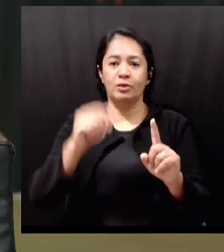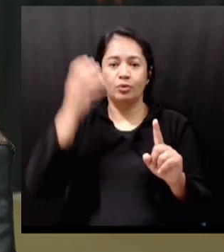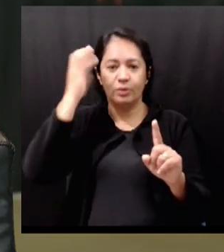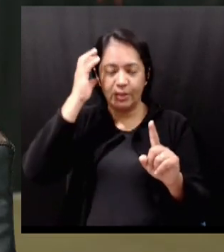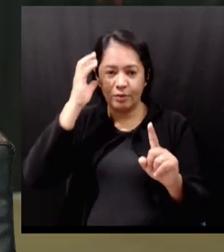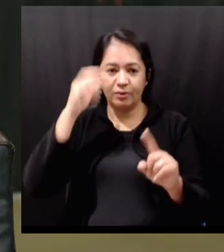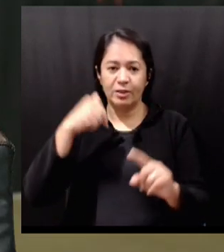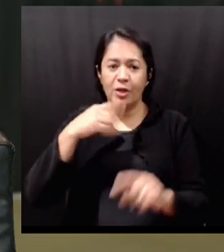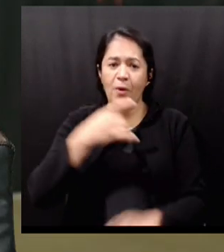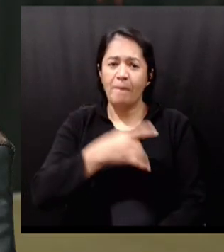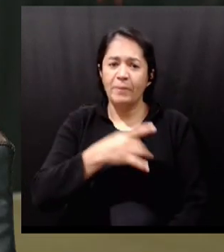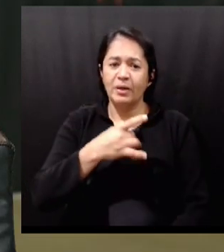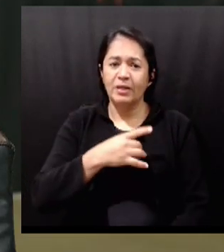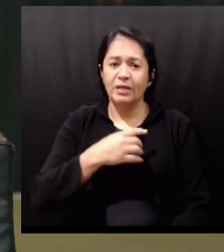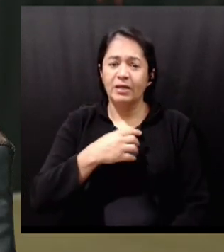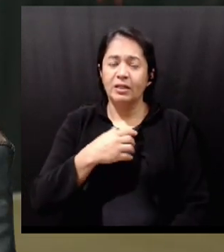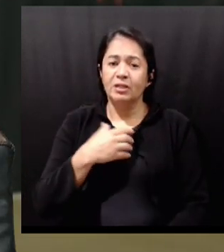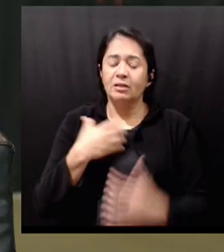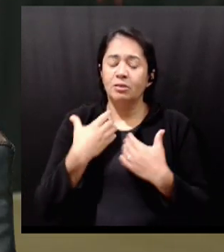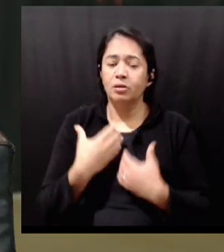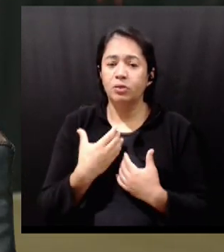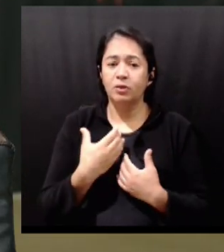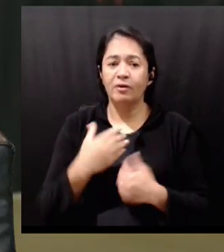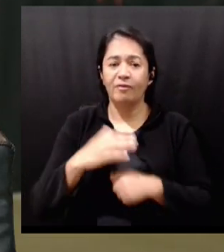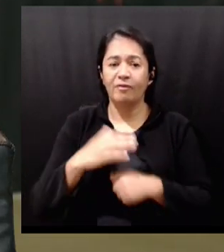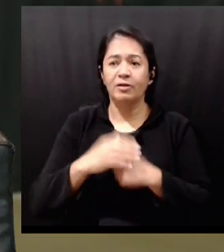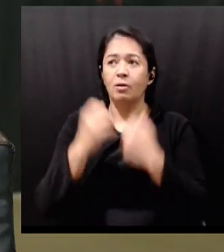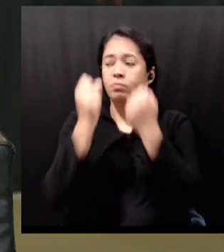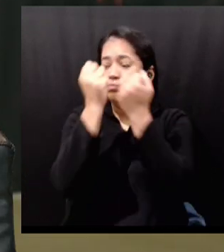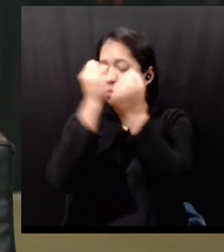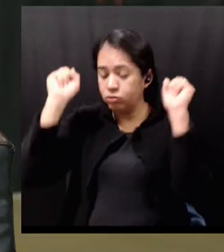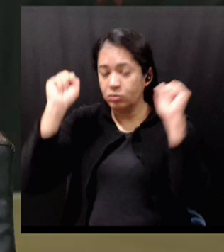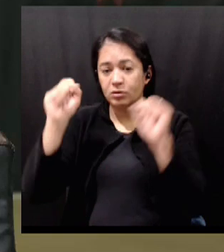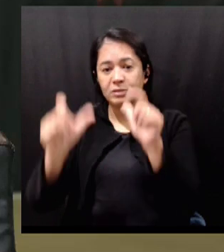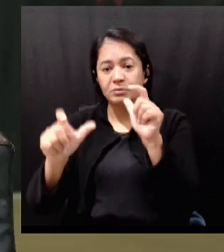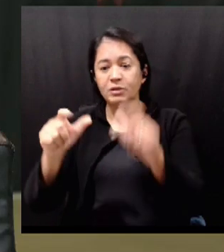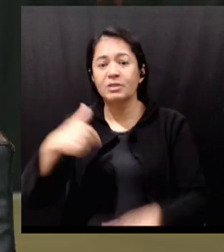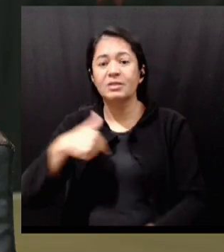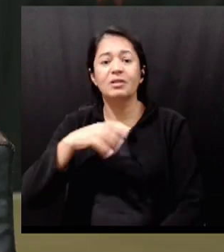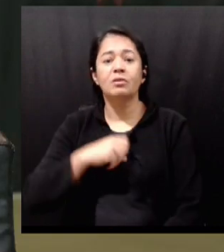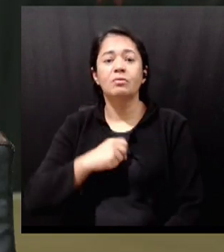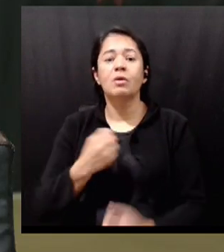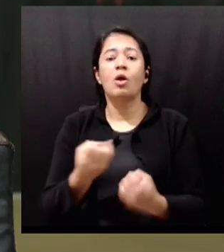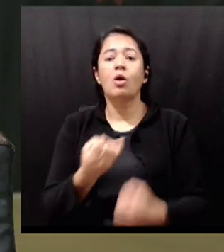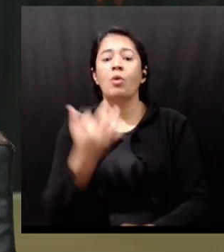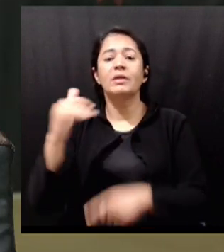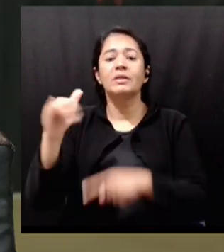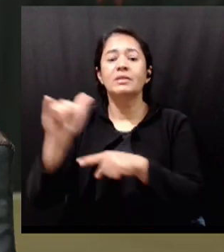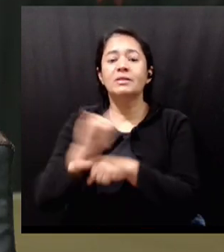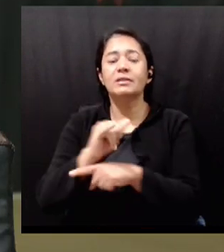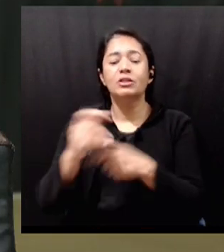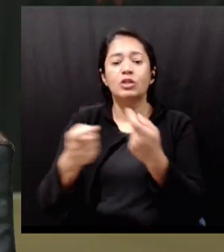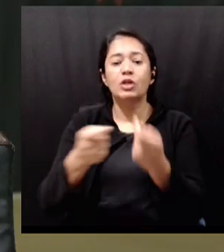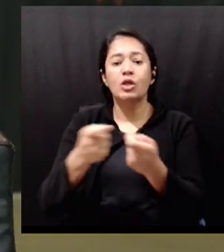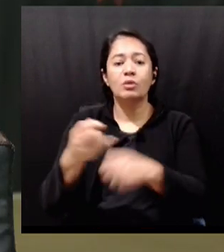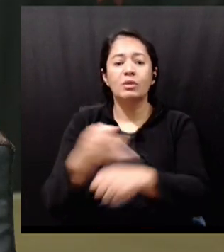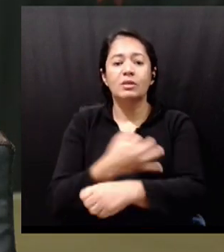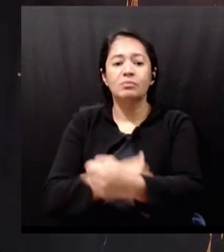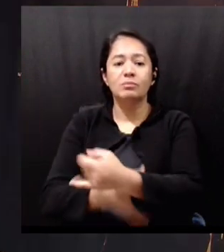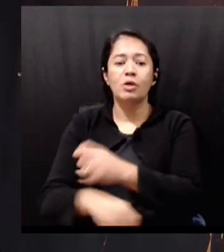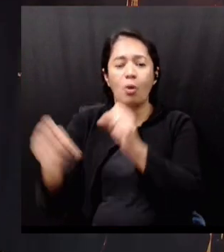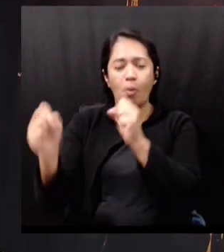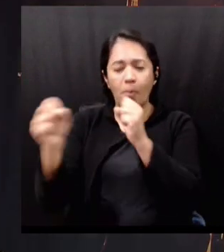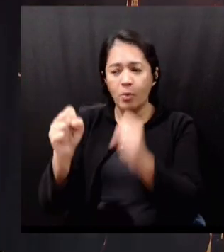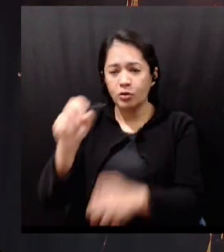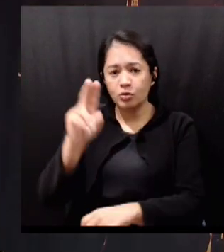faça explodir com quem eu amo. Quais estratégias, né, de regulação emocional eu posso usar no meio do caos